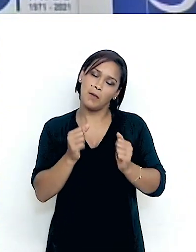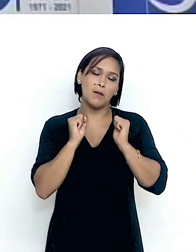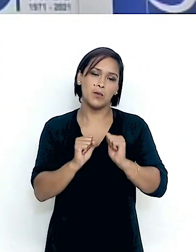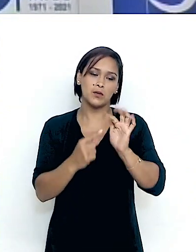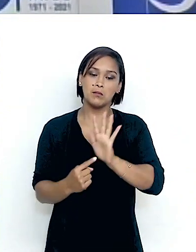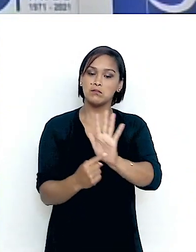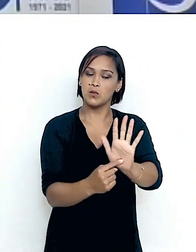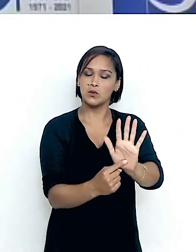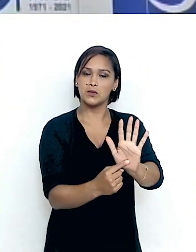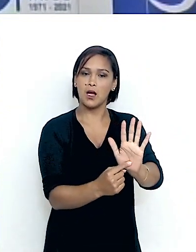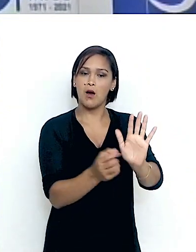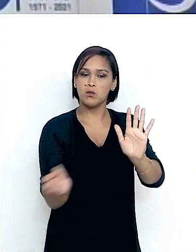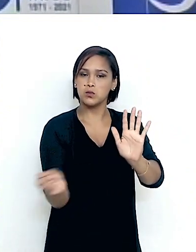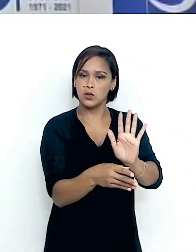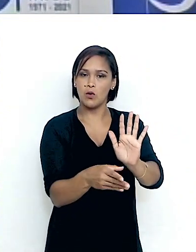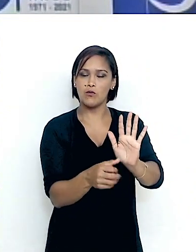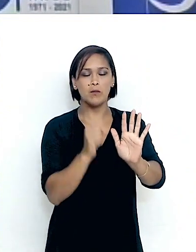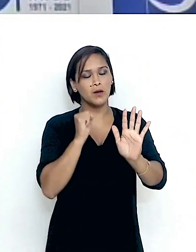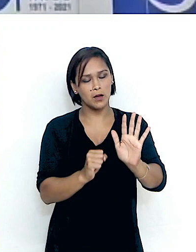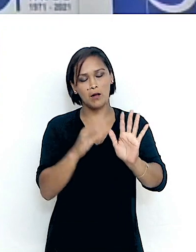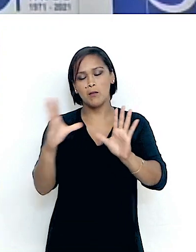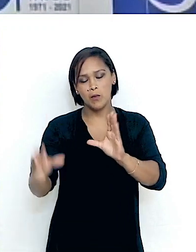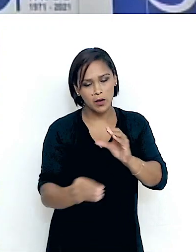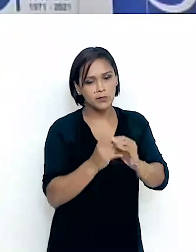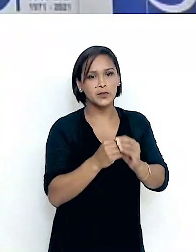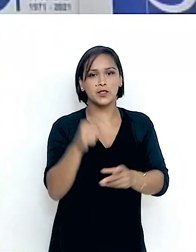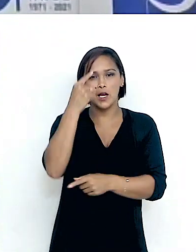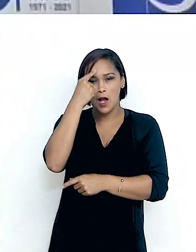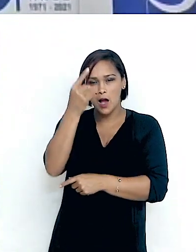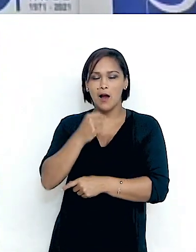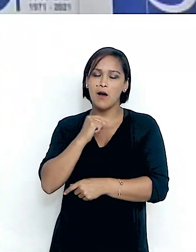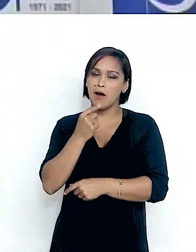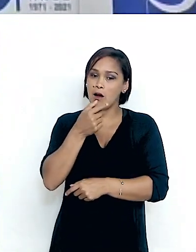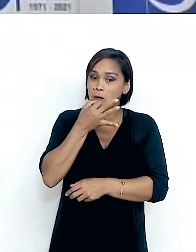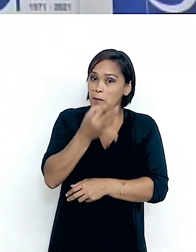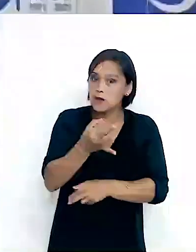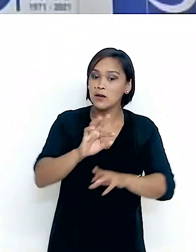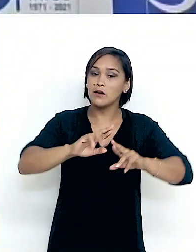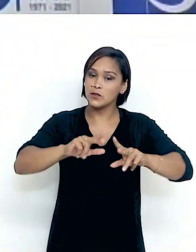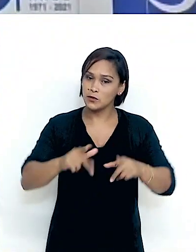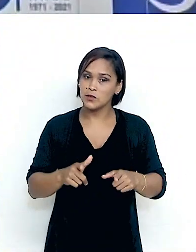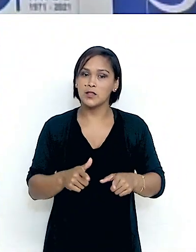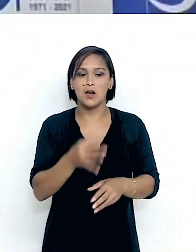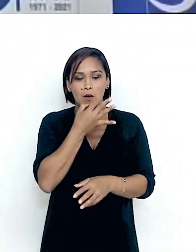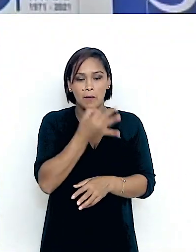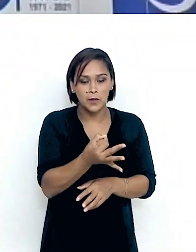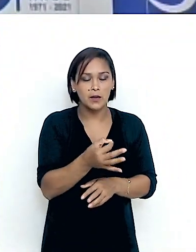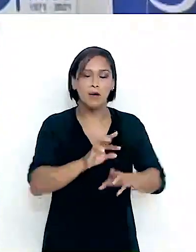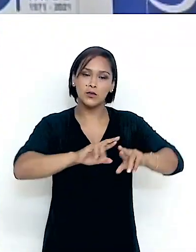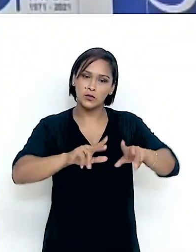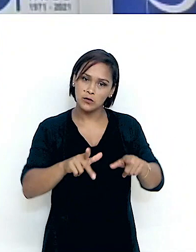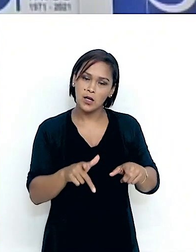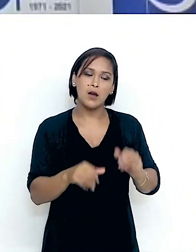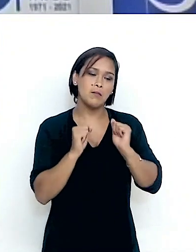oferecer para elas fatos de maneira que elas possam reconsiderar suas opiniões e, ao menos, emitir opiniões que sejam mais